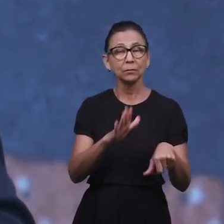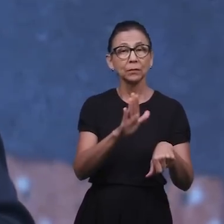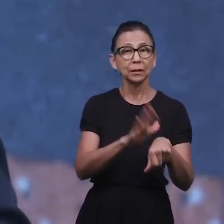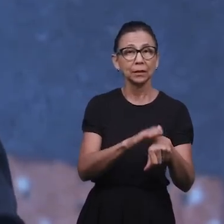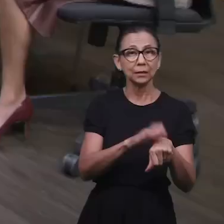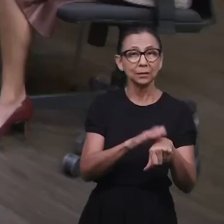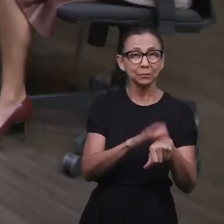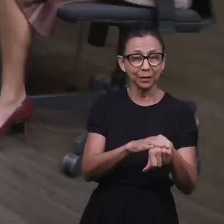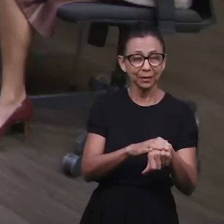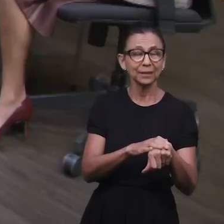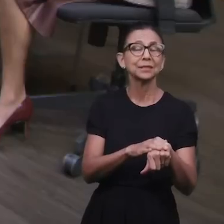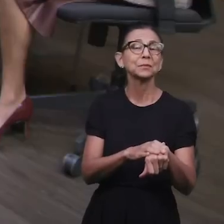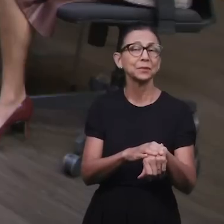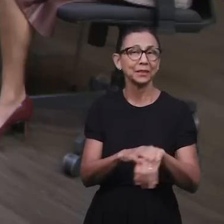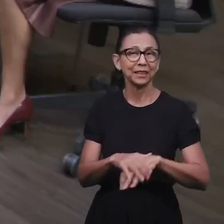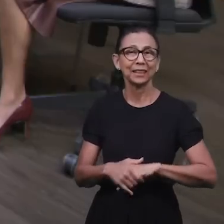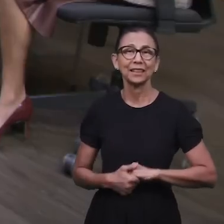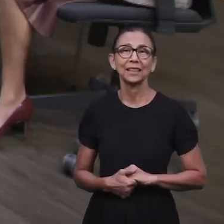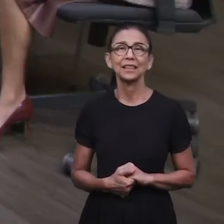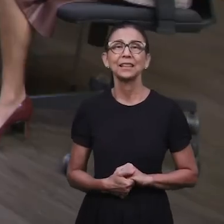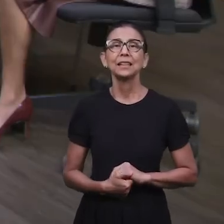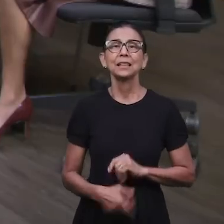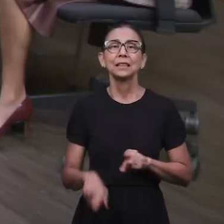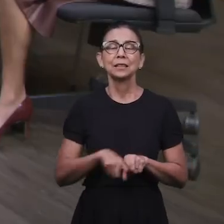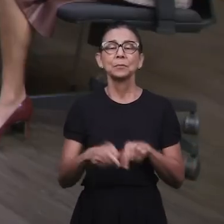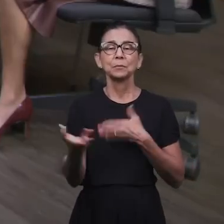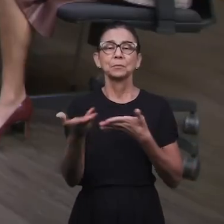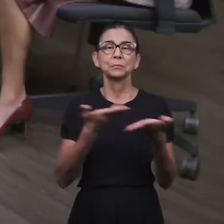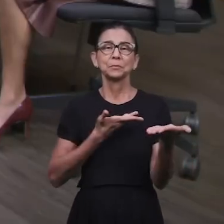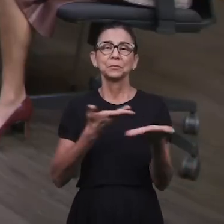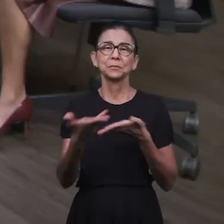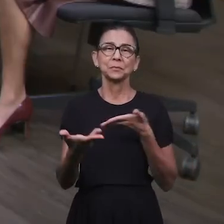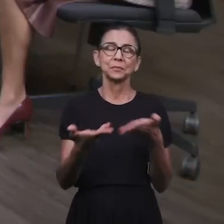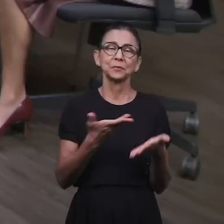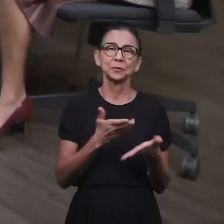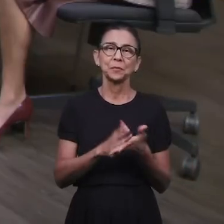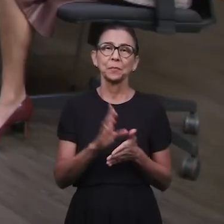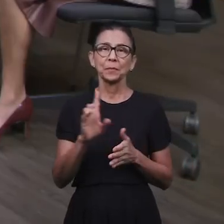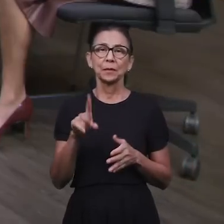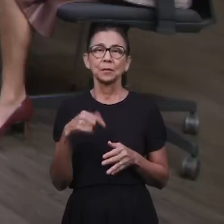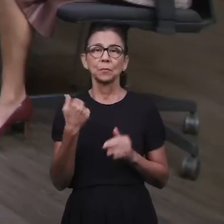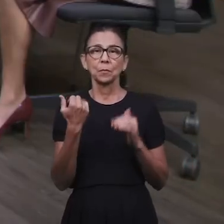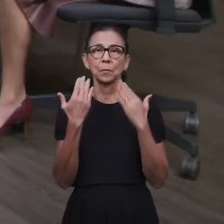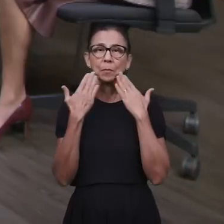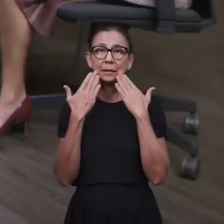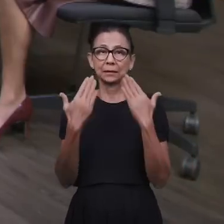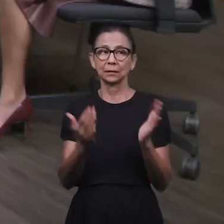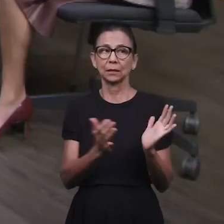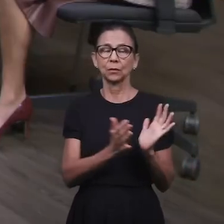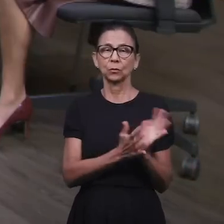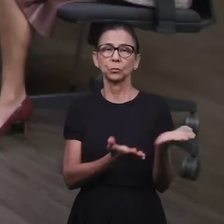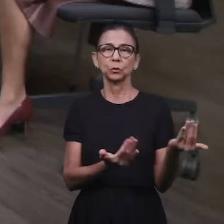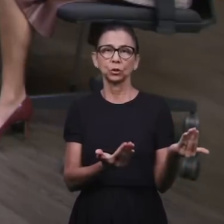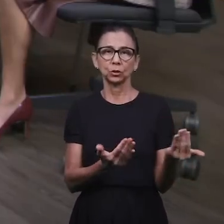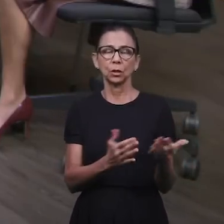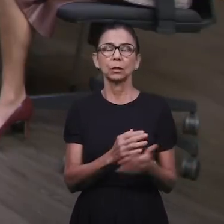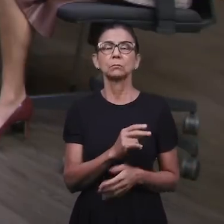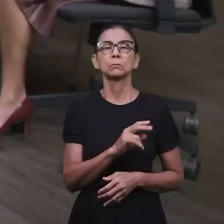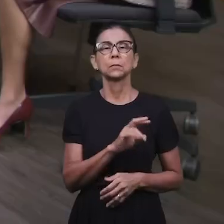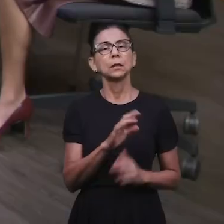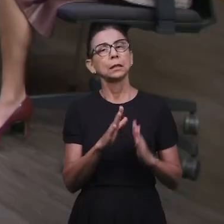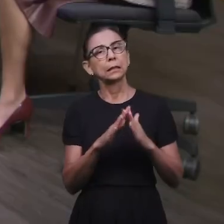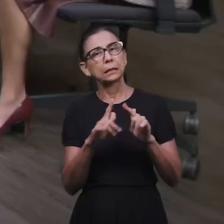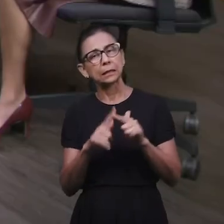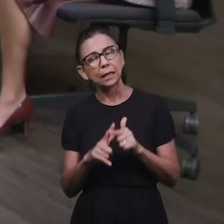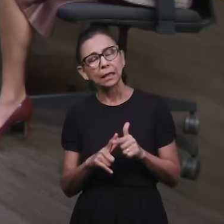e agora você vai ver quem está conosco aqui. Um grupo de jovens que daqui a pouquinho vai se apresentar e que vocês vão saber de que